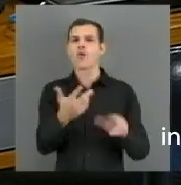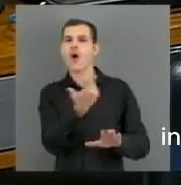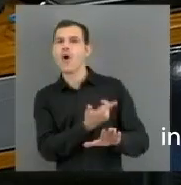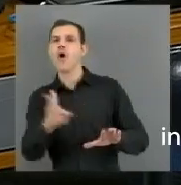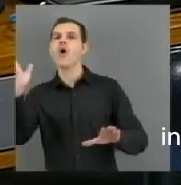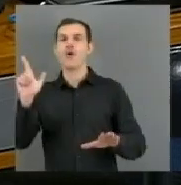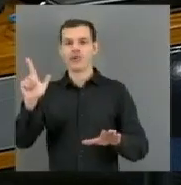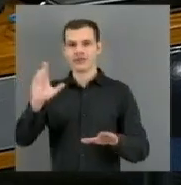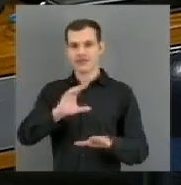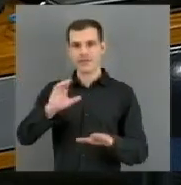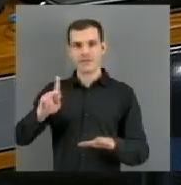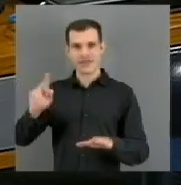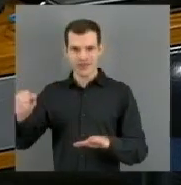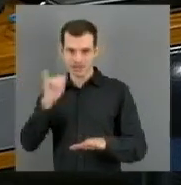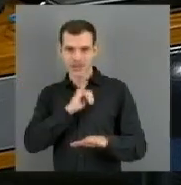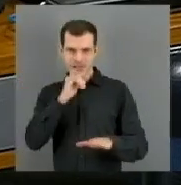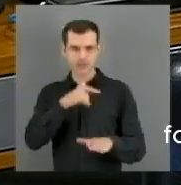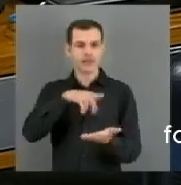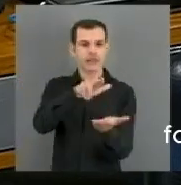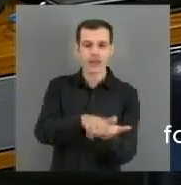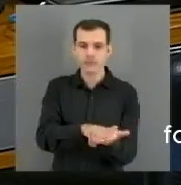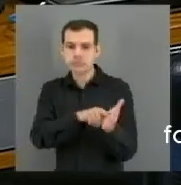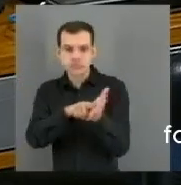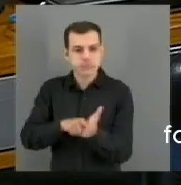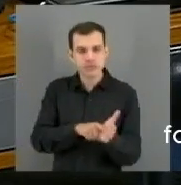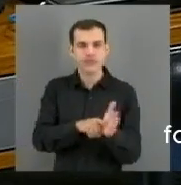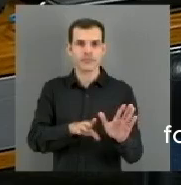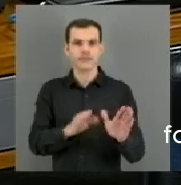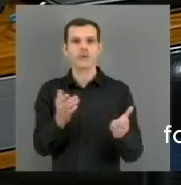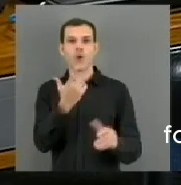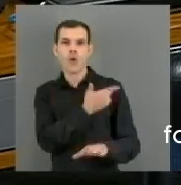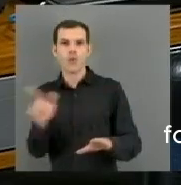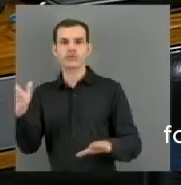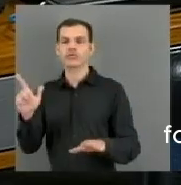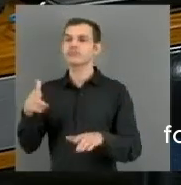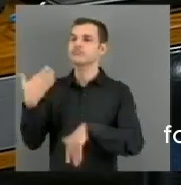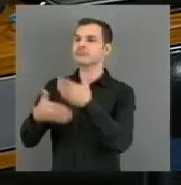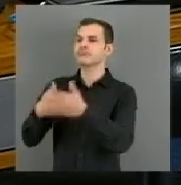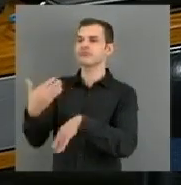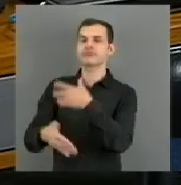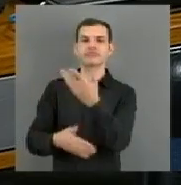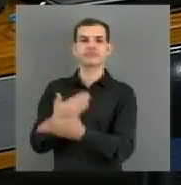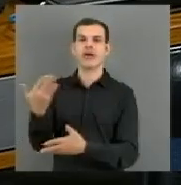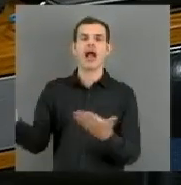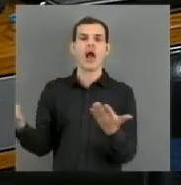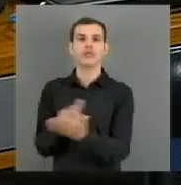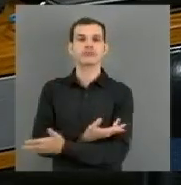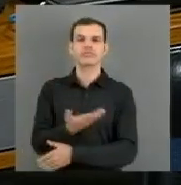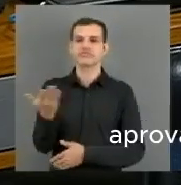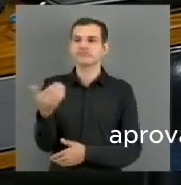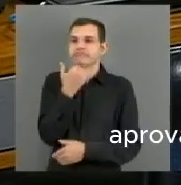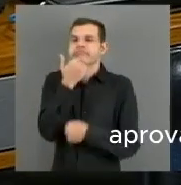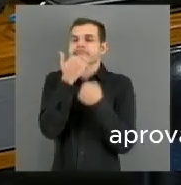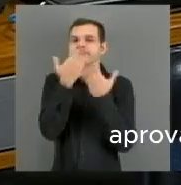motivos dessa denúncia, senador Cajuru, foi para que acabasse em pizza aquela CPI, e também